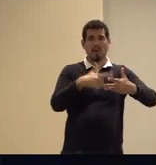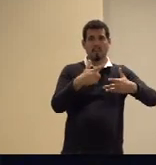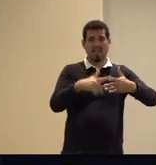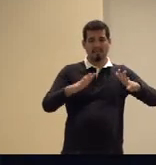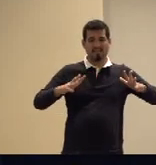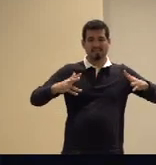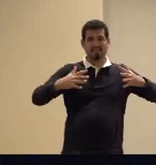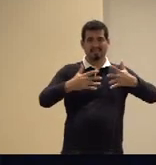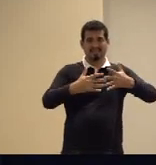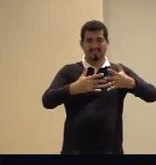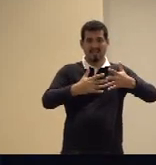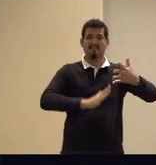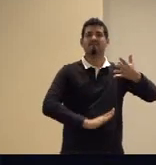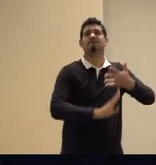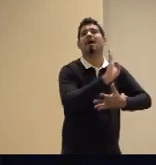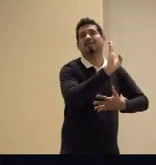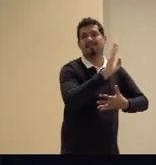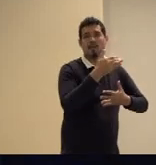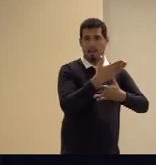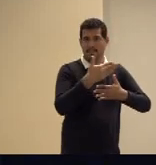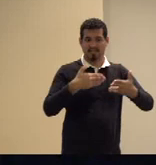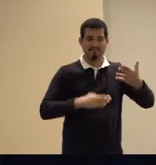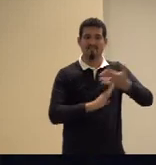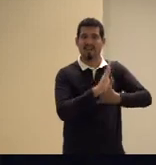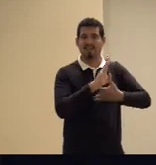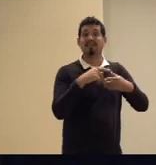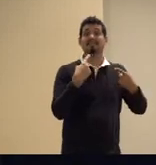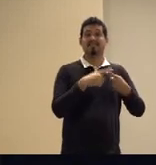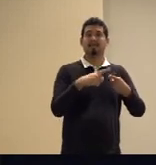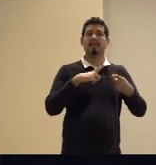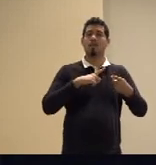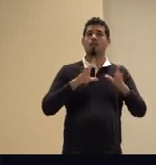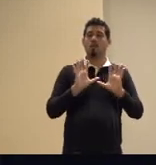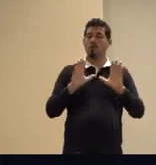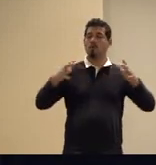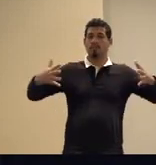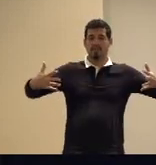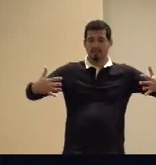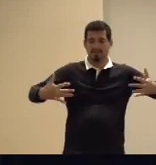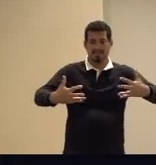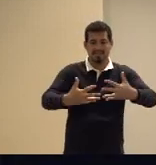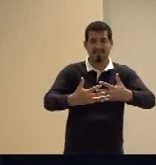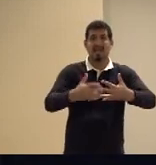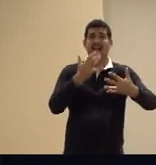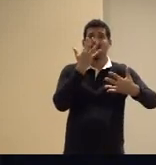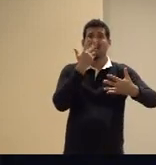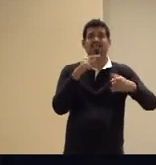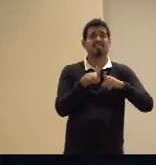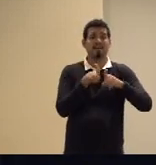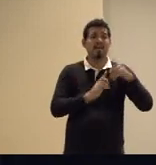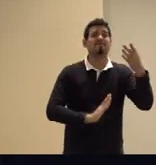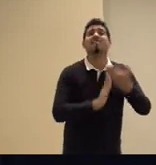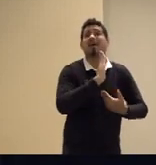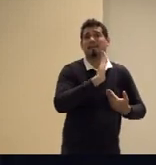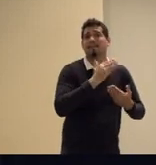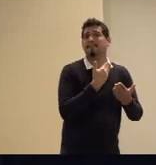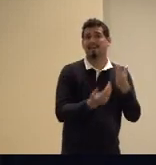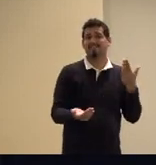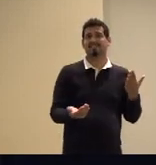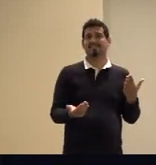passa. A pesca é menor. Quando a rede municipal tem furo, a criança não vai ser